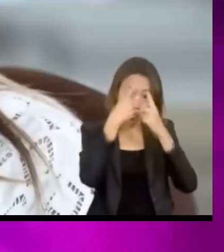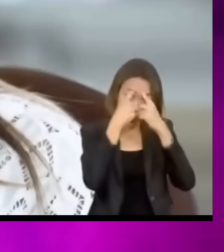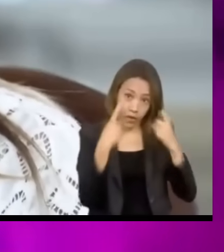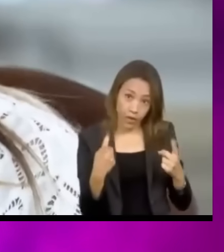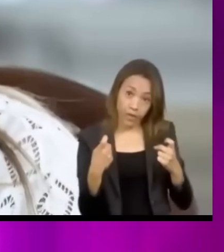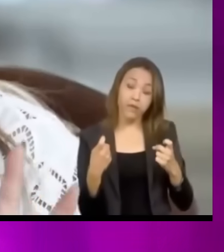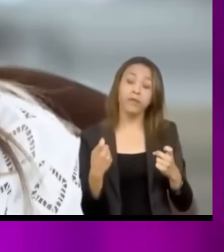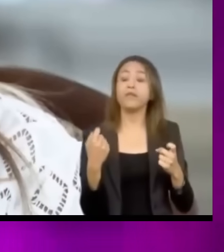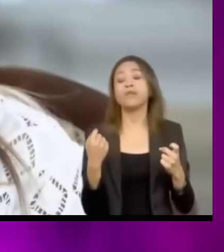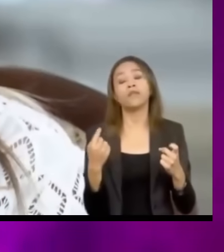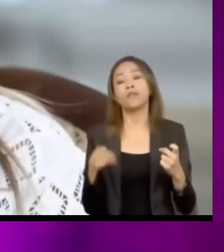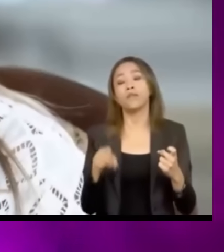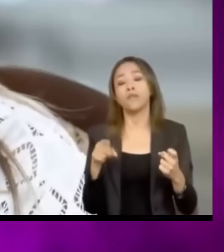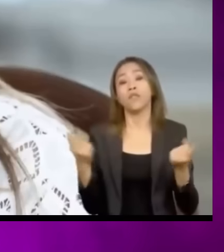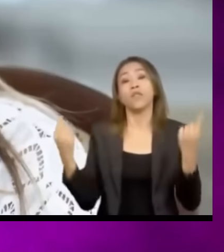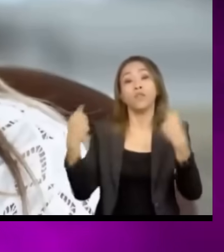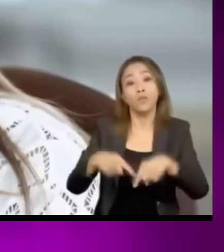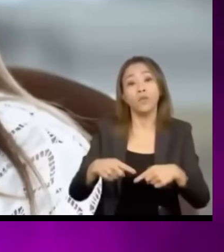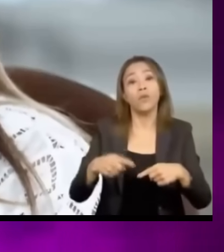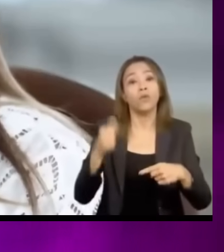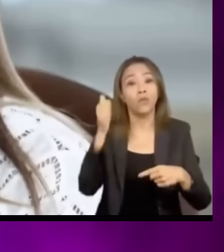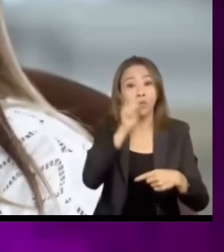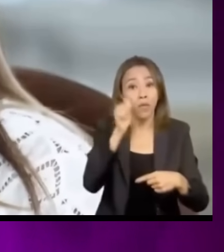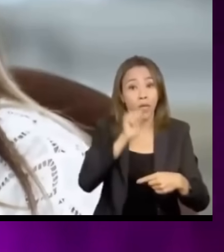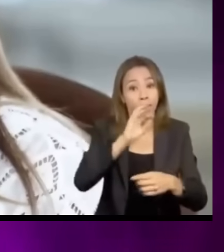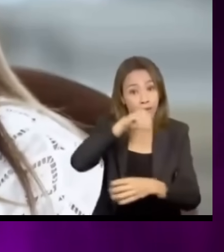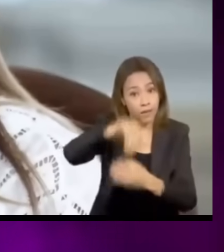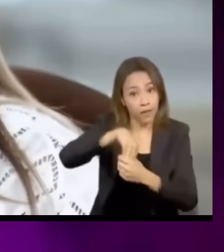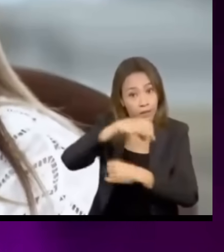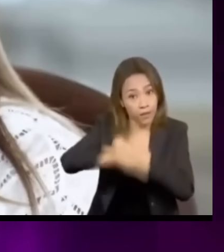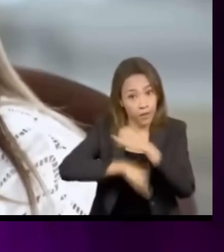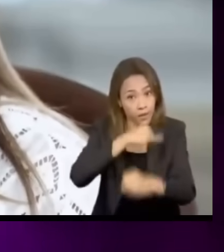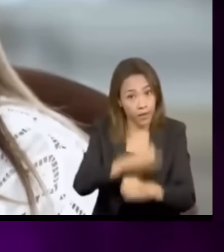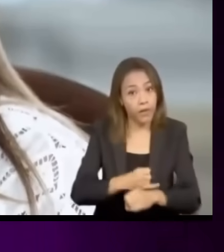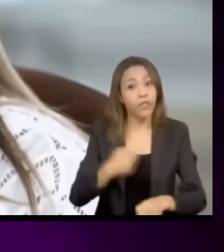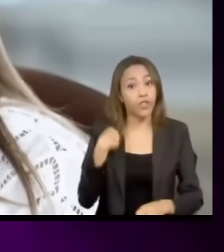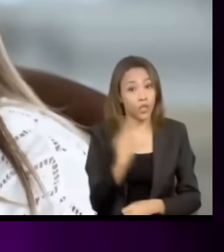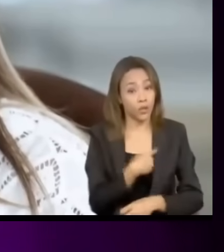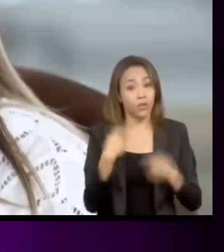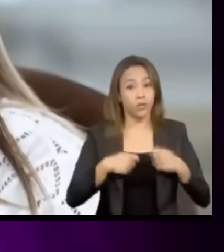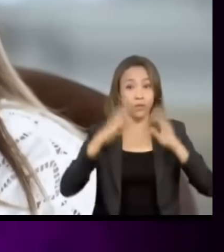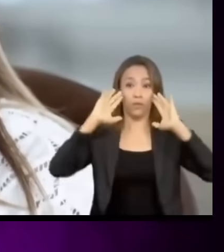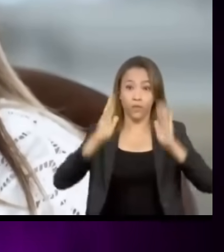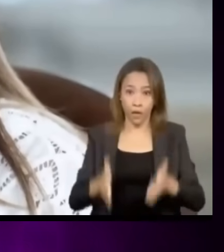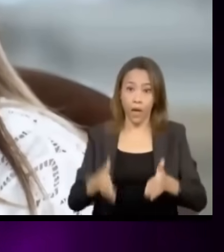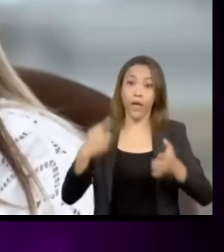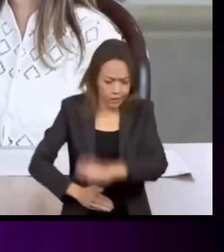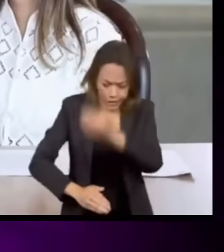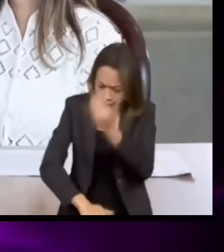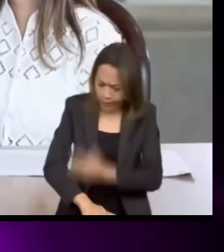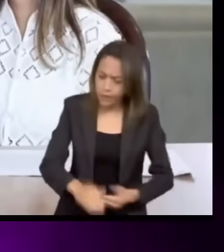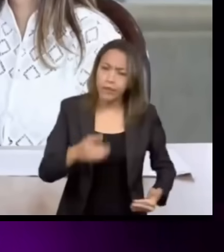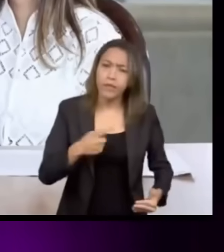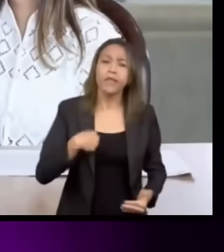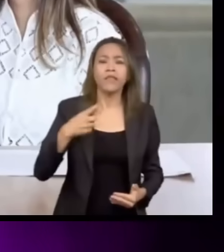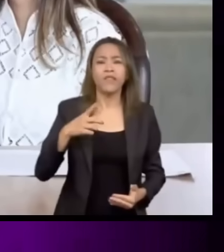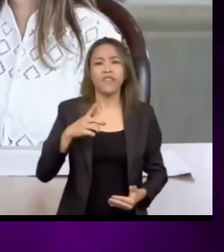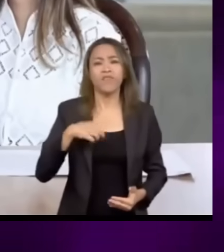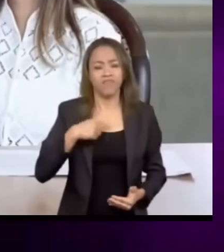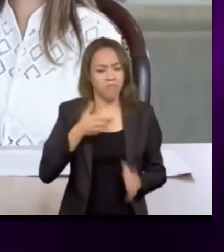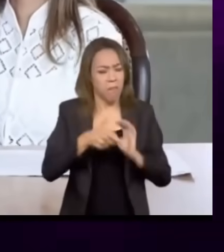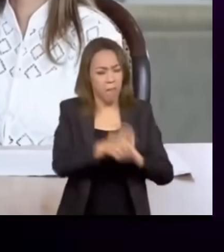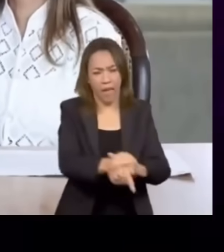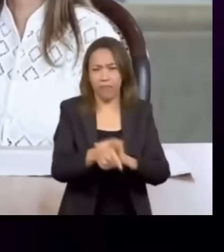gente precisa focar um pouco nisso. Eu acho que a gente vai começar a discutir isso de uma forma mais forte. Então nós vamos ter que fazer